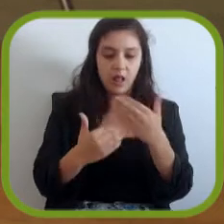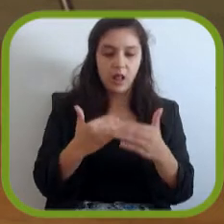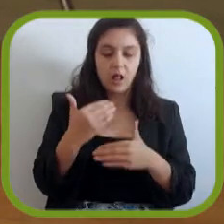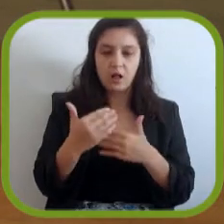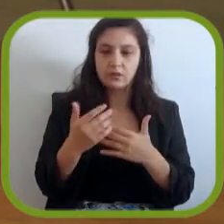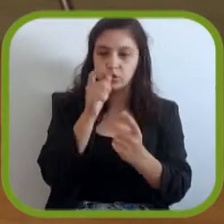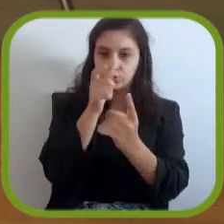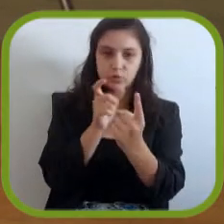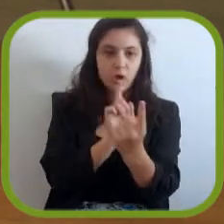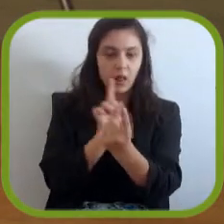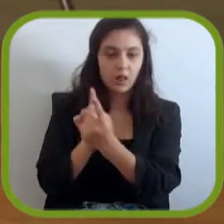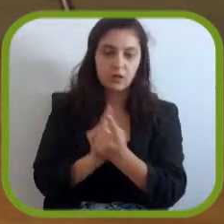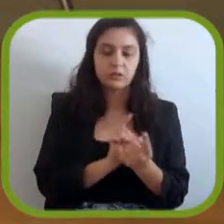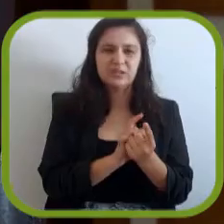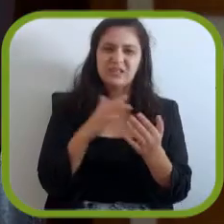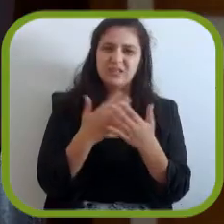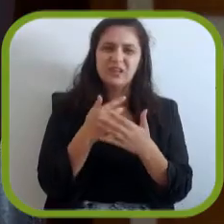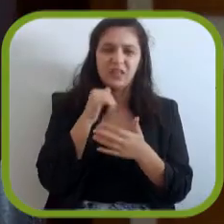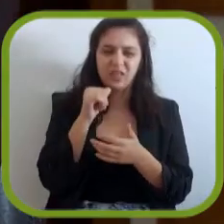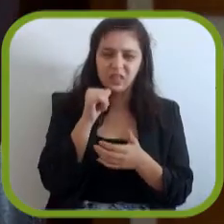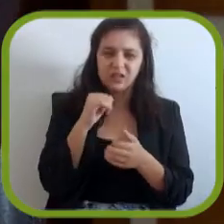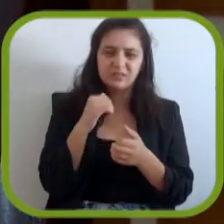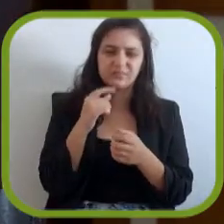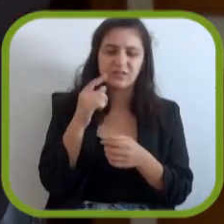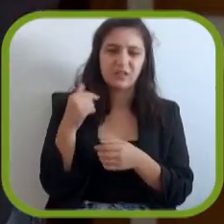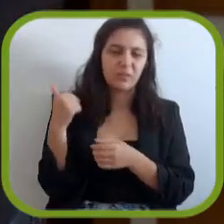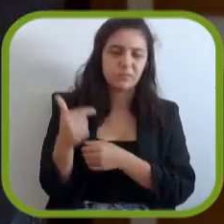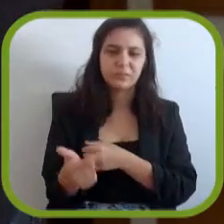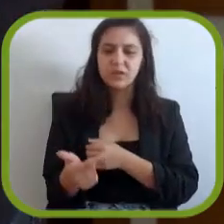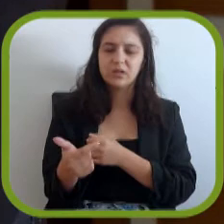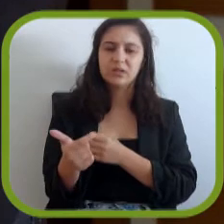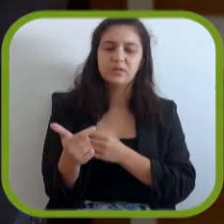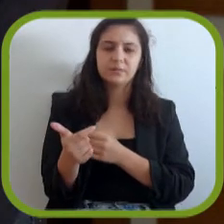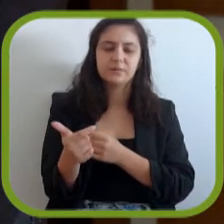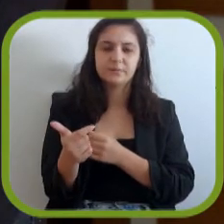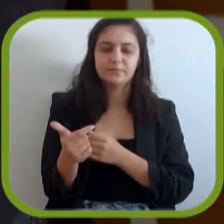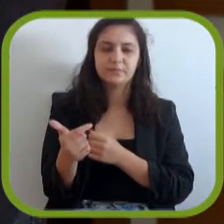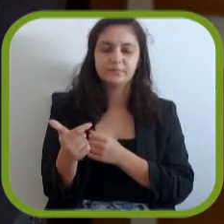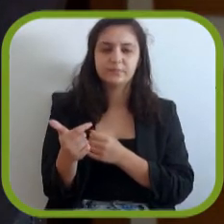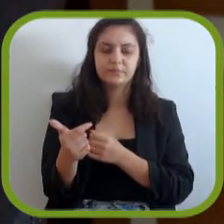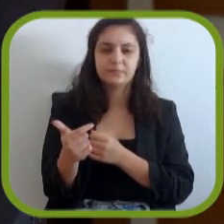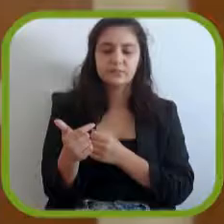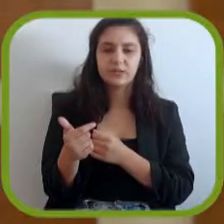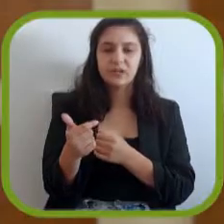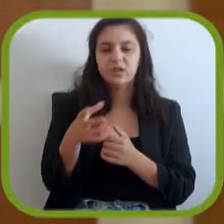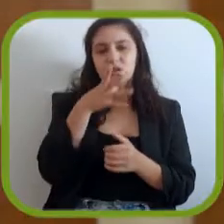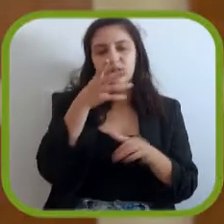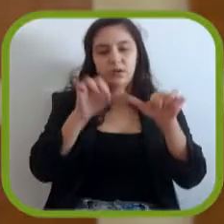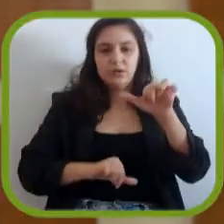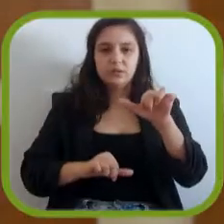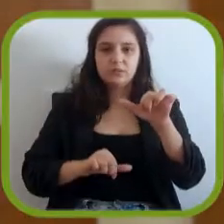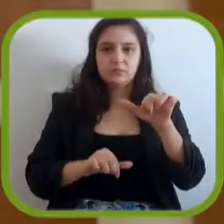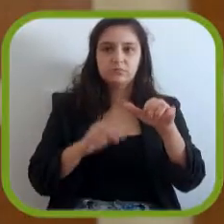clínico com as pessoas, nos confrontávamos constantemente com descrições que, do ponto de vista